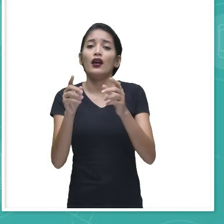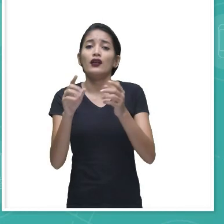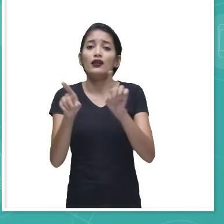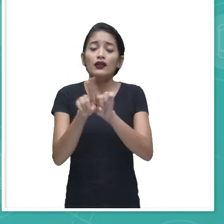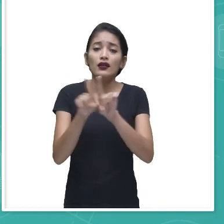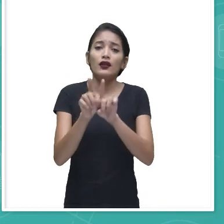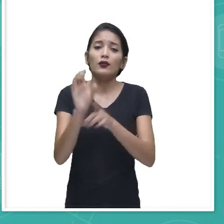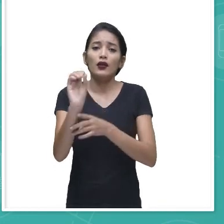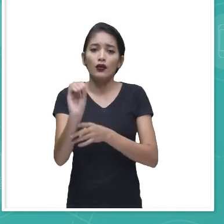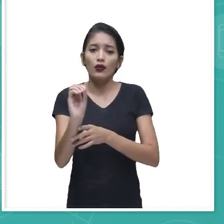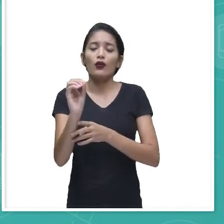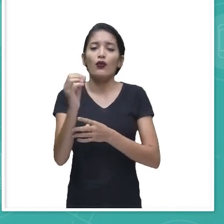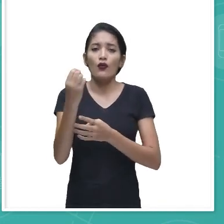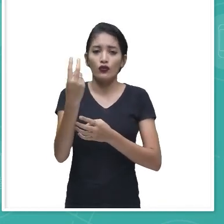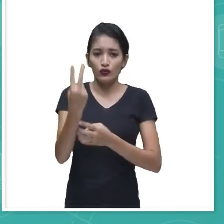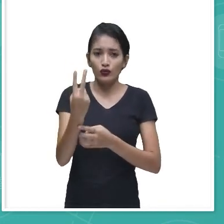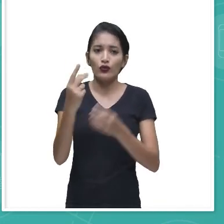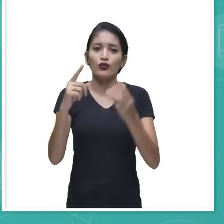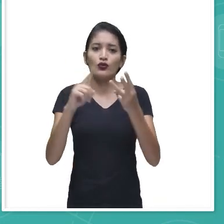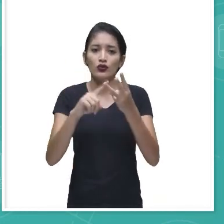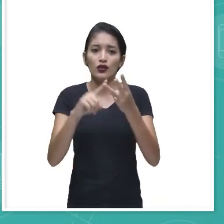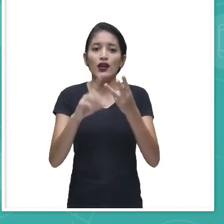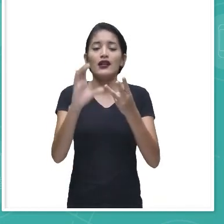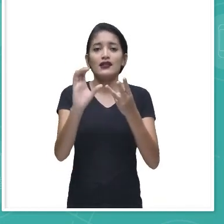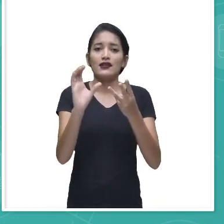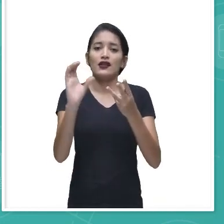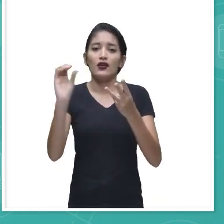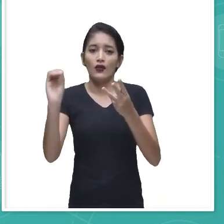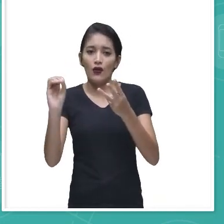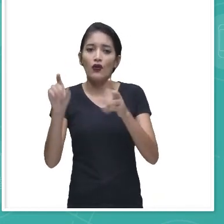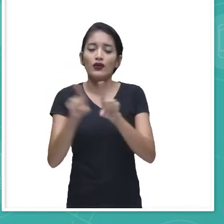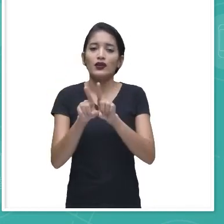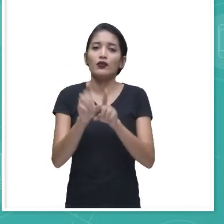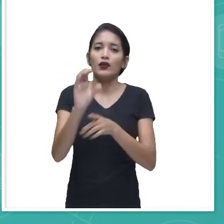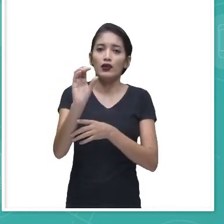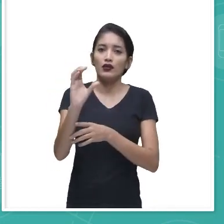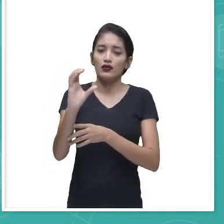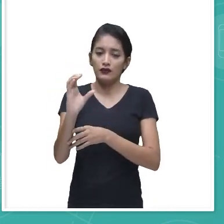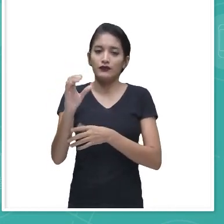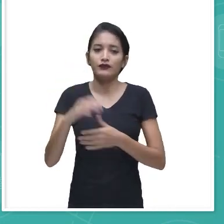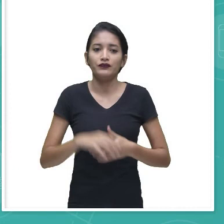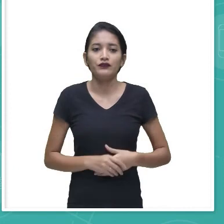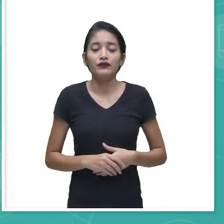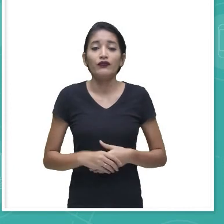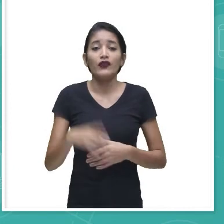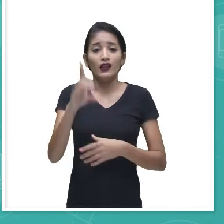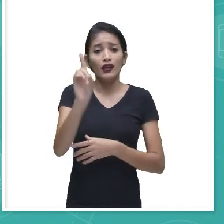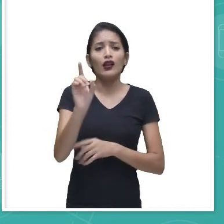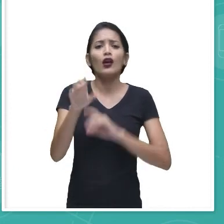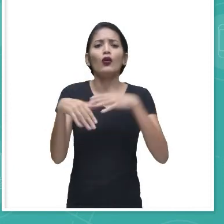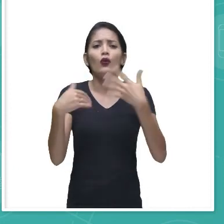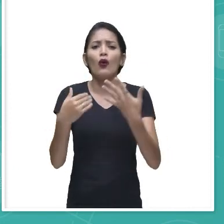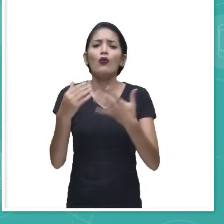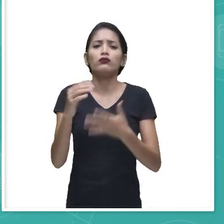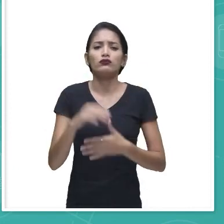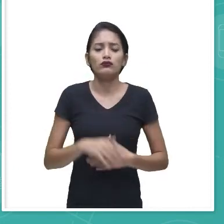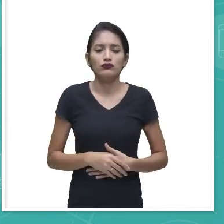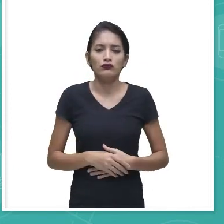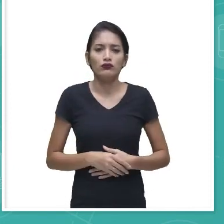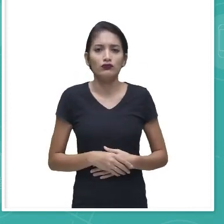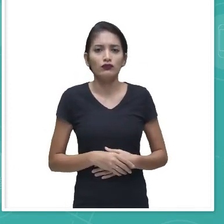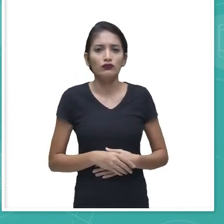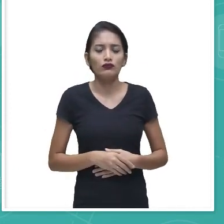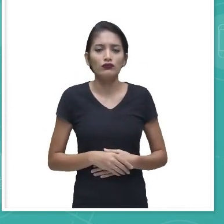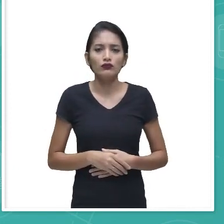gás oxigênio, D, gás hélio e gás nitrogênio. Então, vamos ver aqui os nossos alunos, o que é que marcaram.